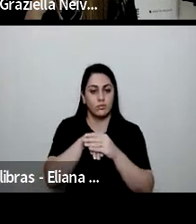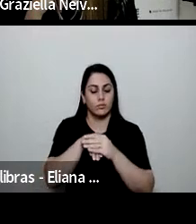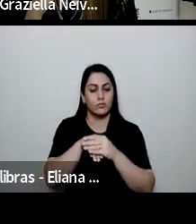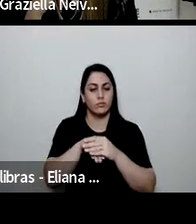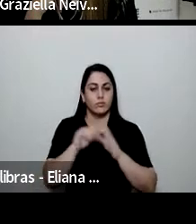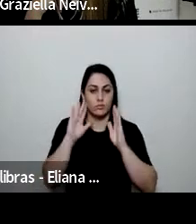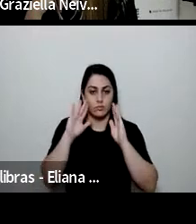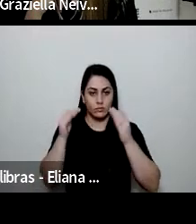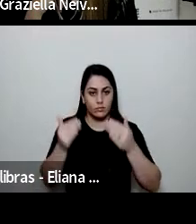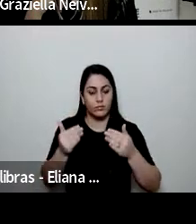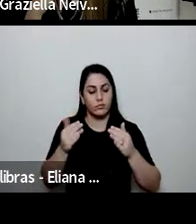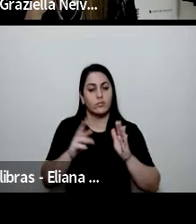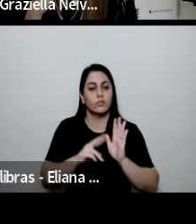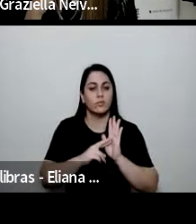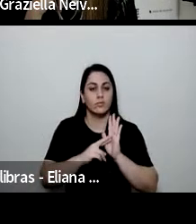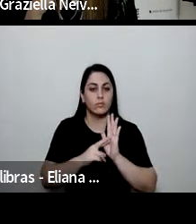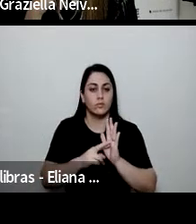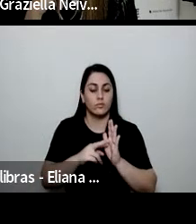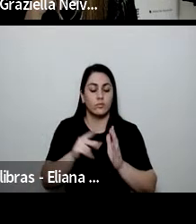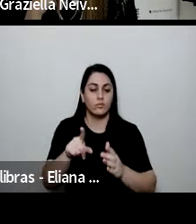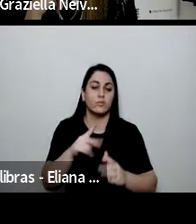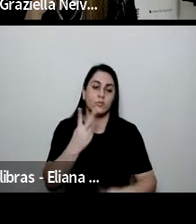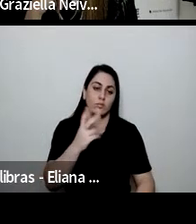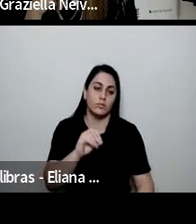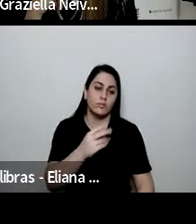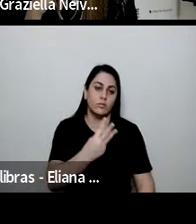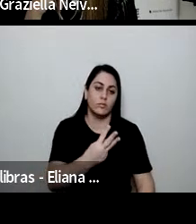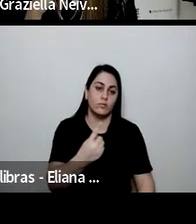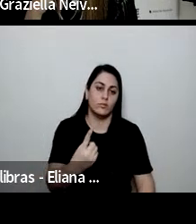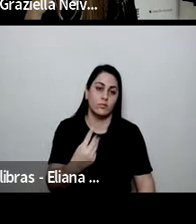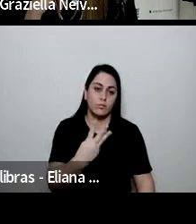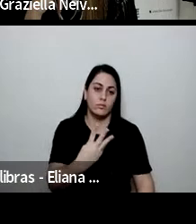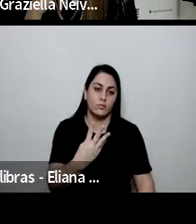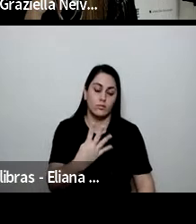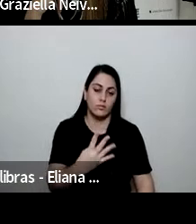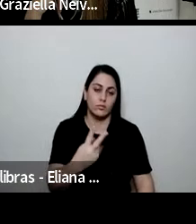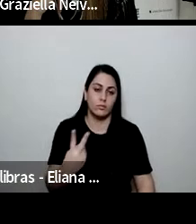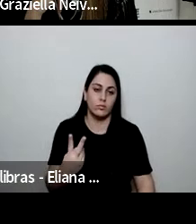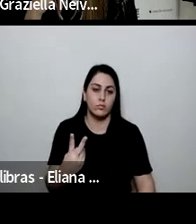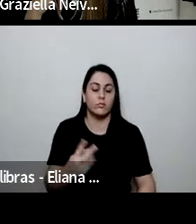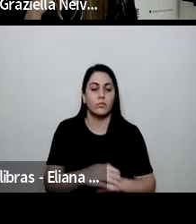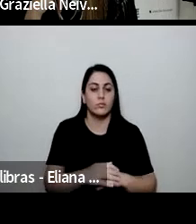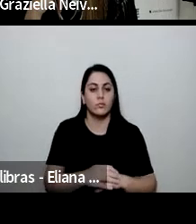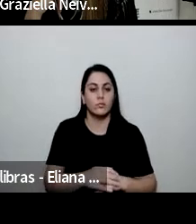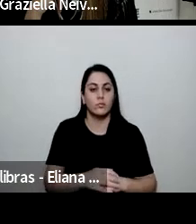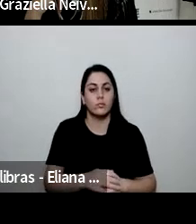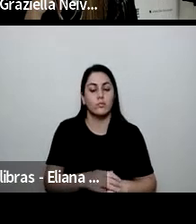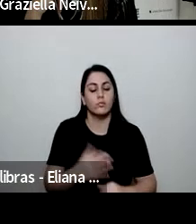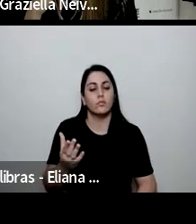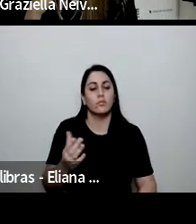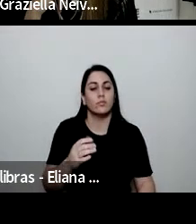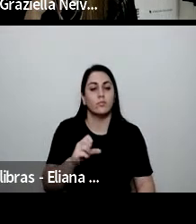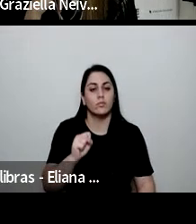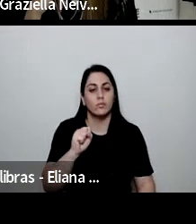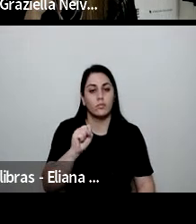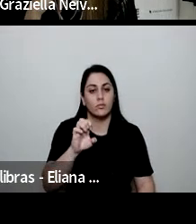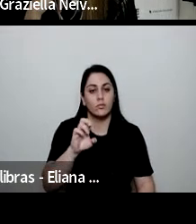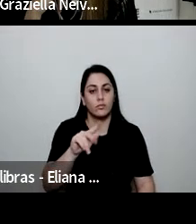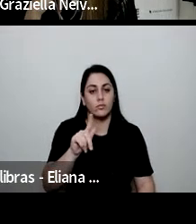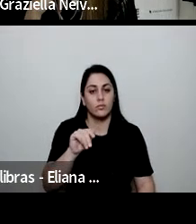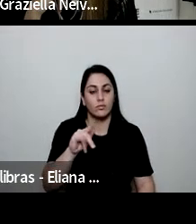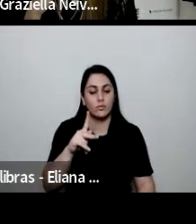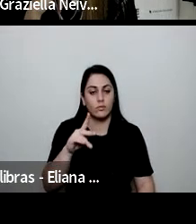especificamente a representação 20 3142 de Sergipe com Que hora é